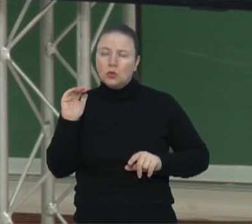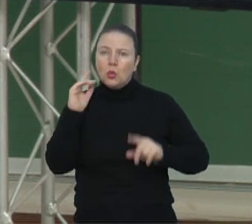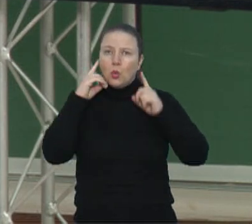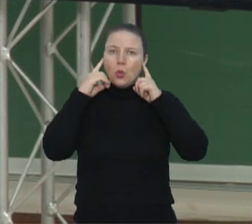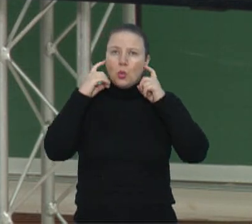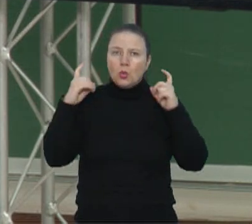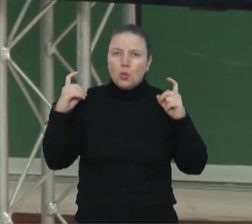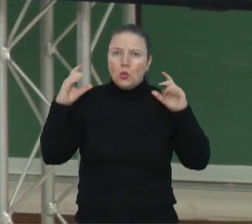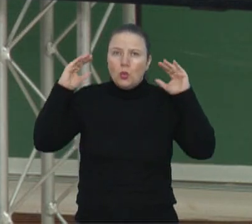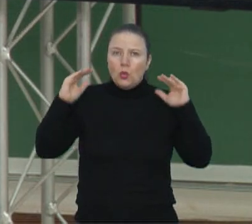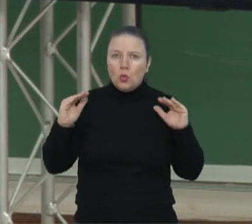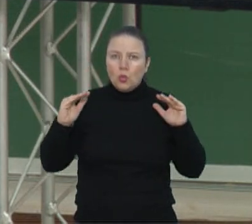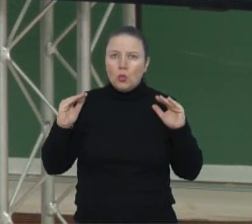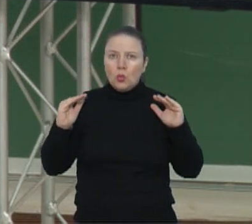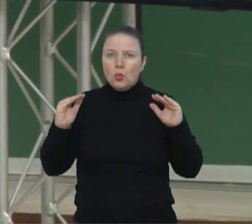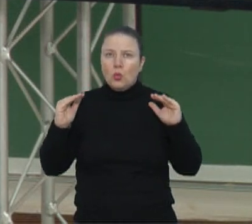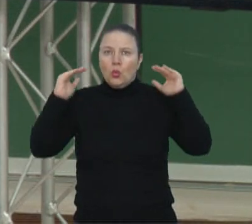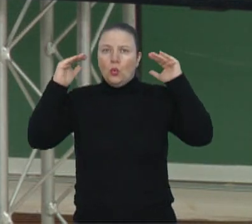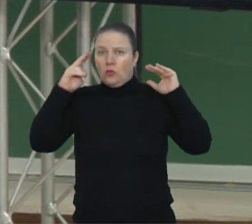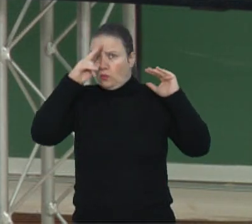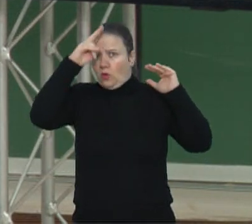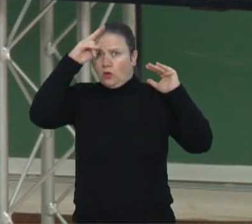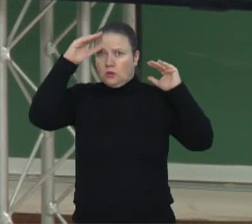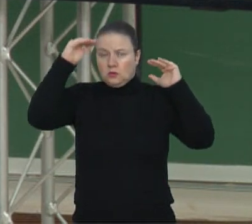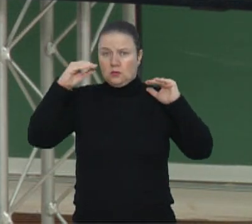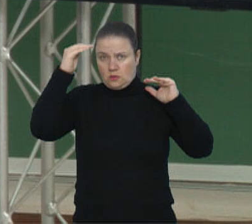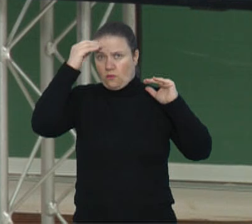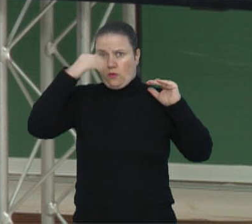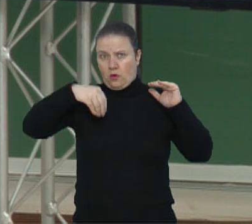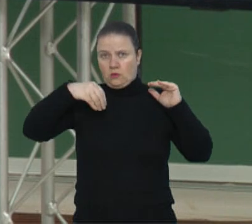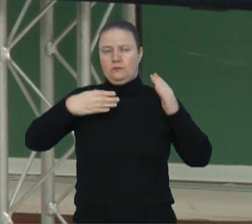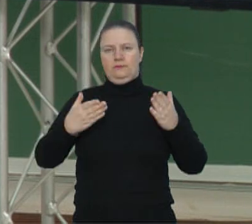timbre que é diferenciado.